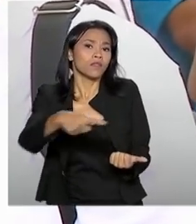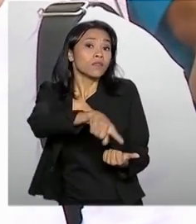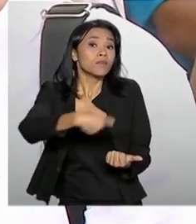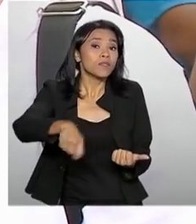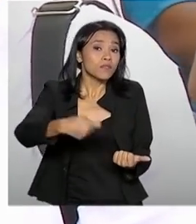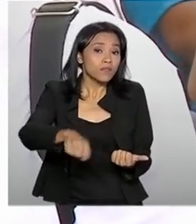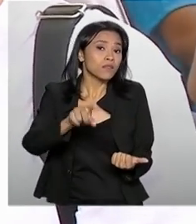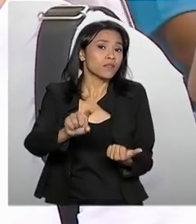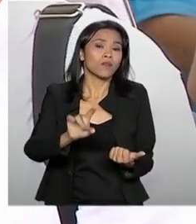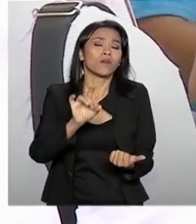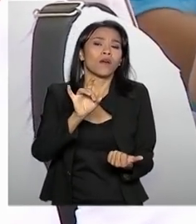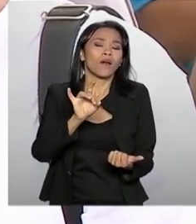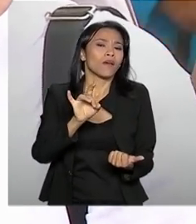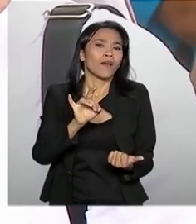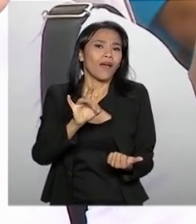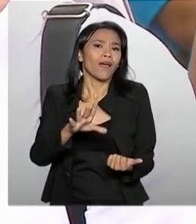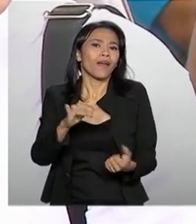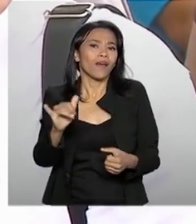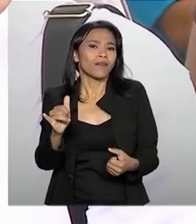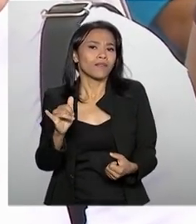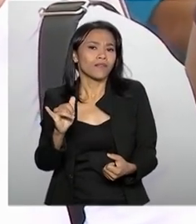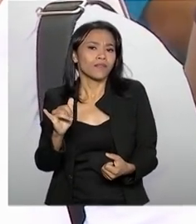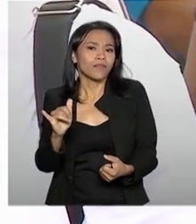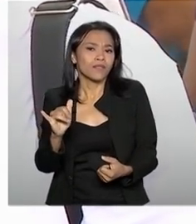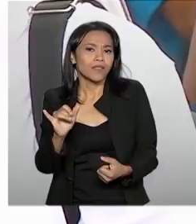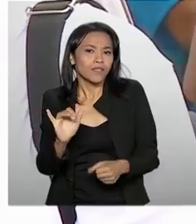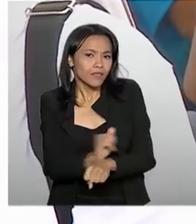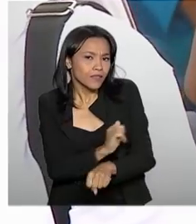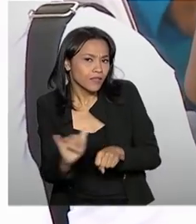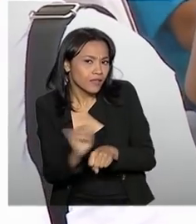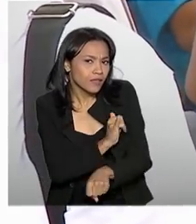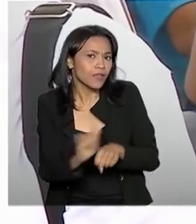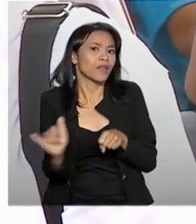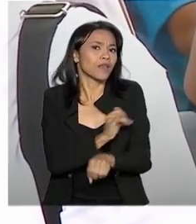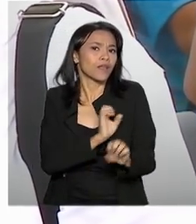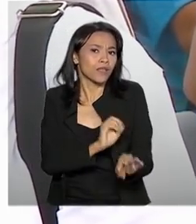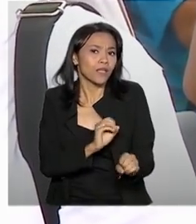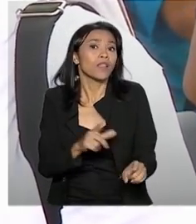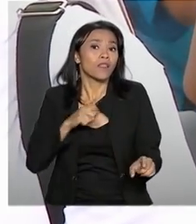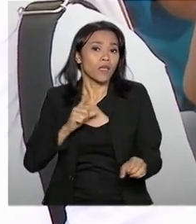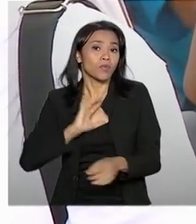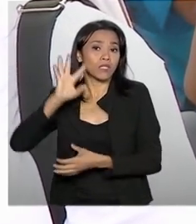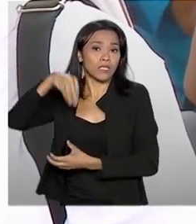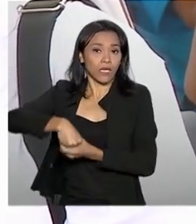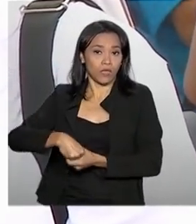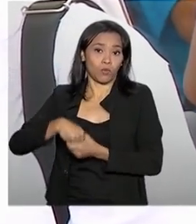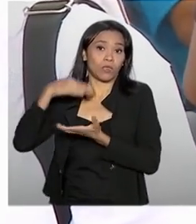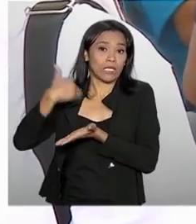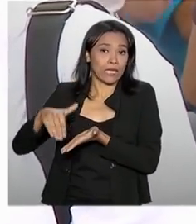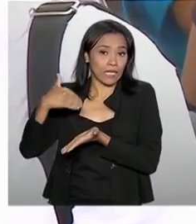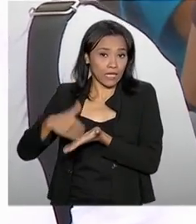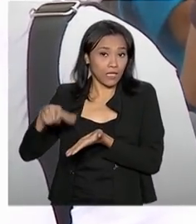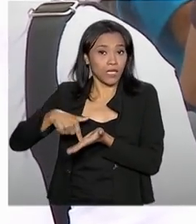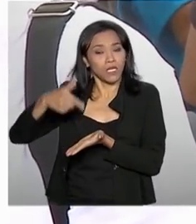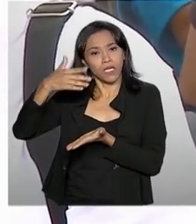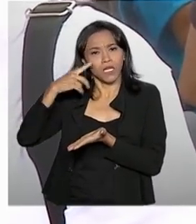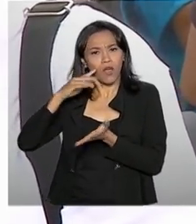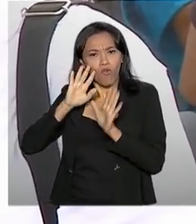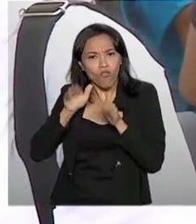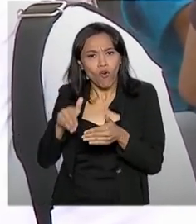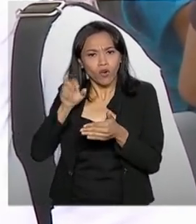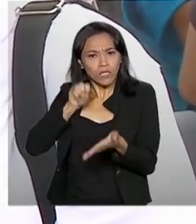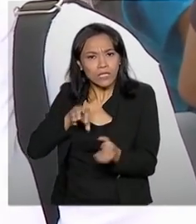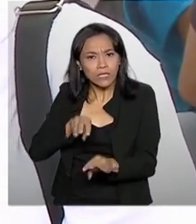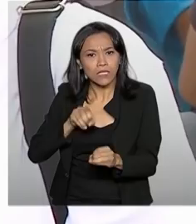sobretudo, novos métodos de alfabetização. Nós temos no Ministério uma subsecretaria de alfabetização, vamos colocá-la